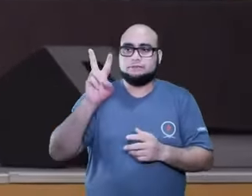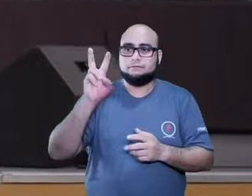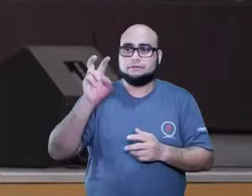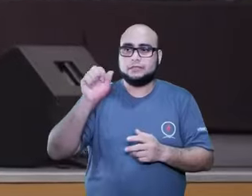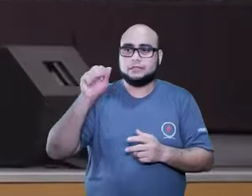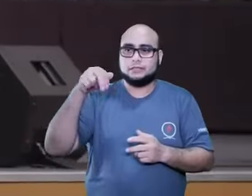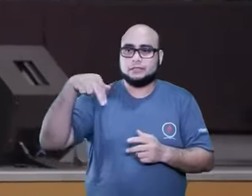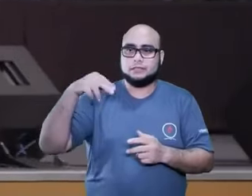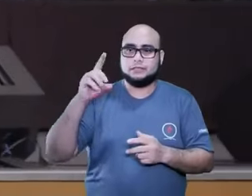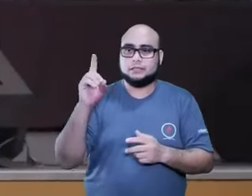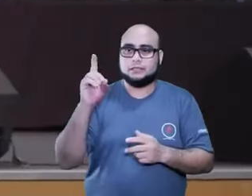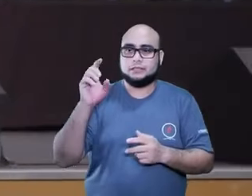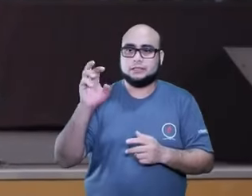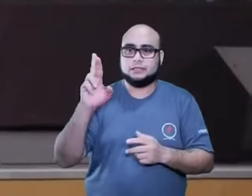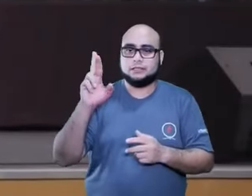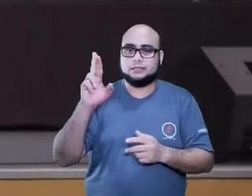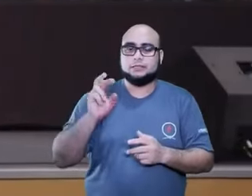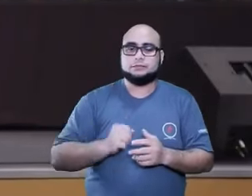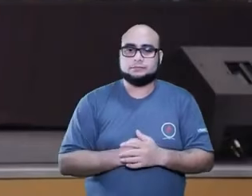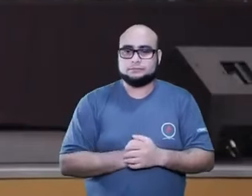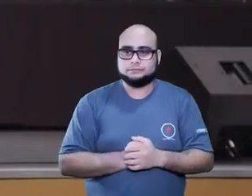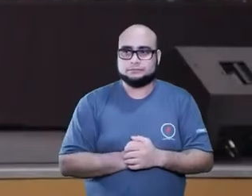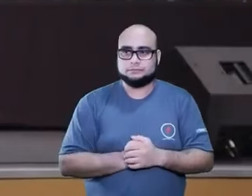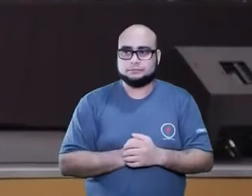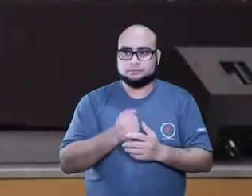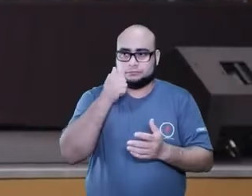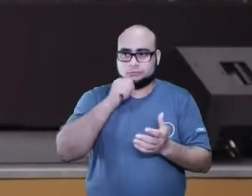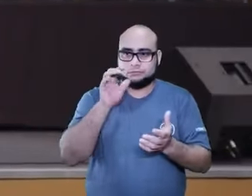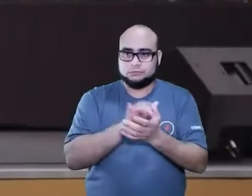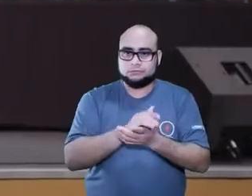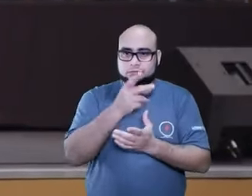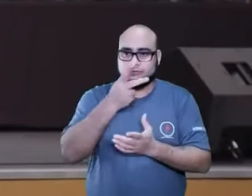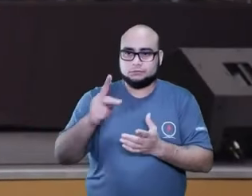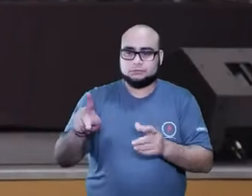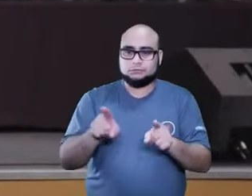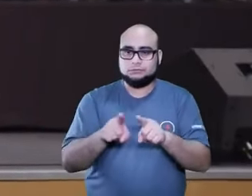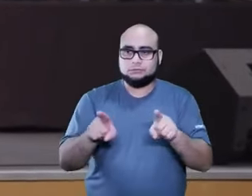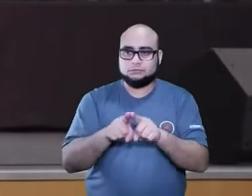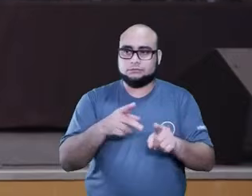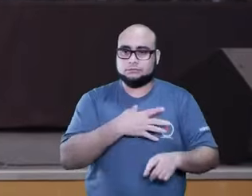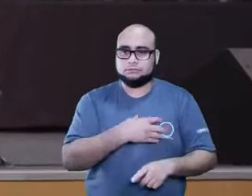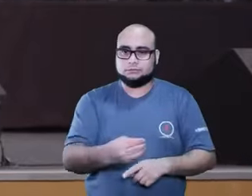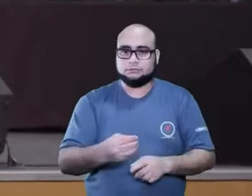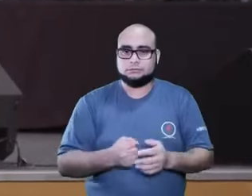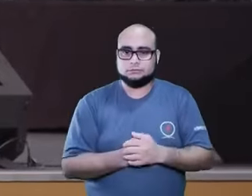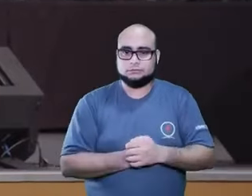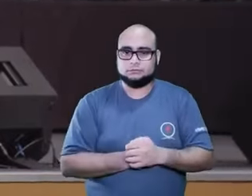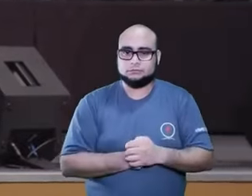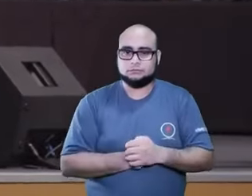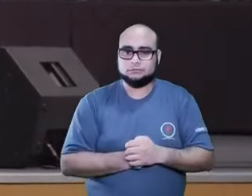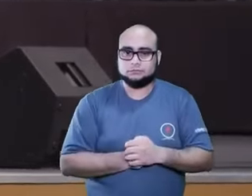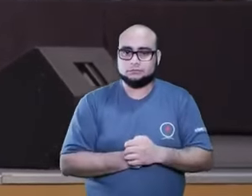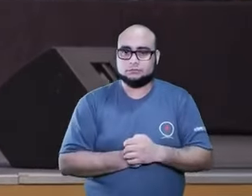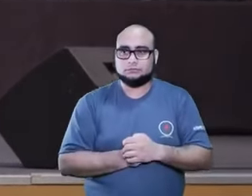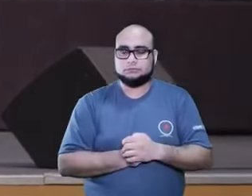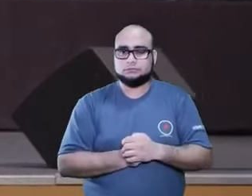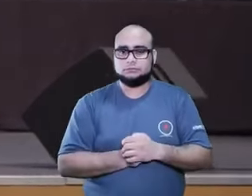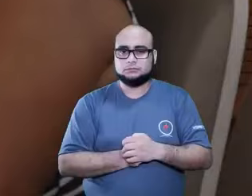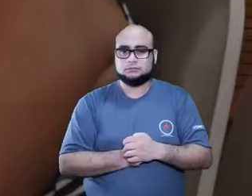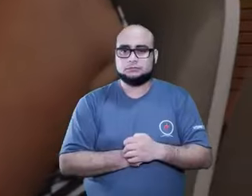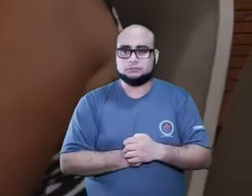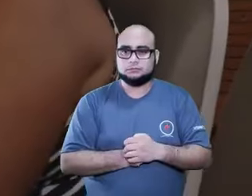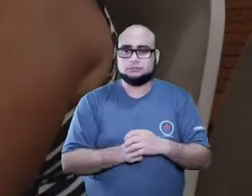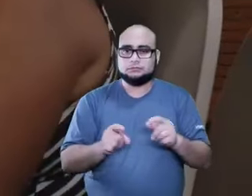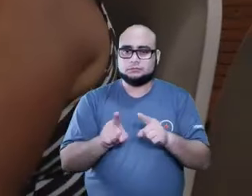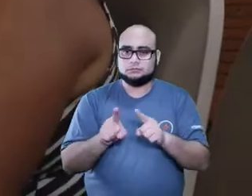é? A Mônica, que é a esposa, e o Mateus, uma bênção de Deus. E também